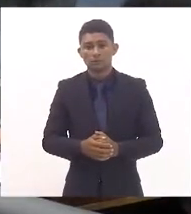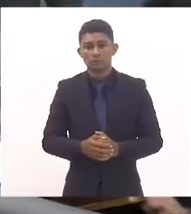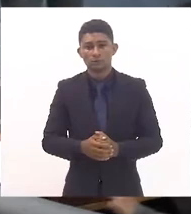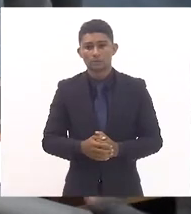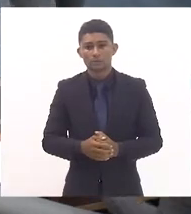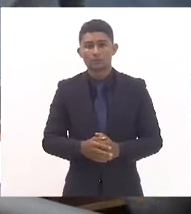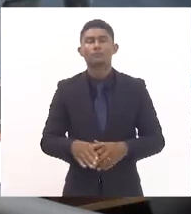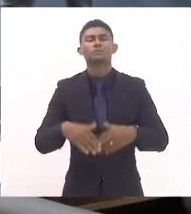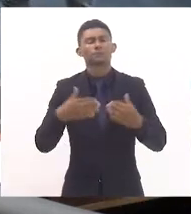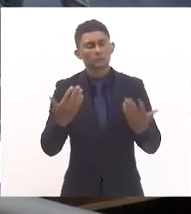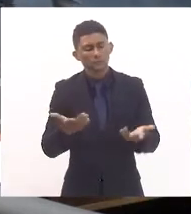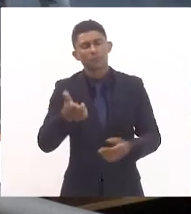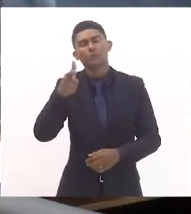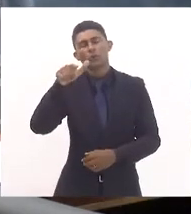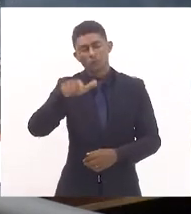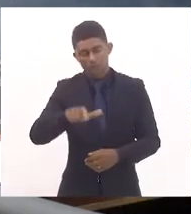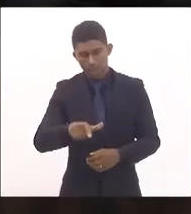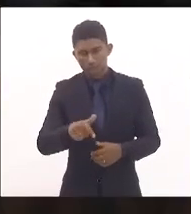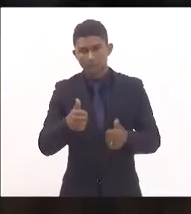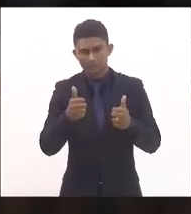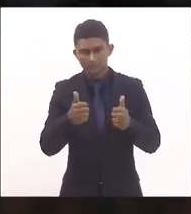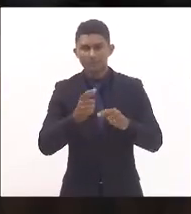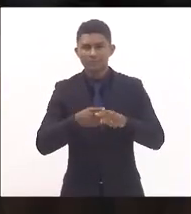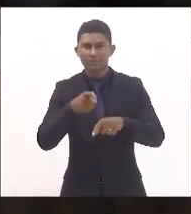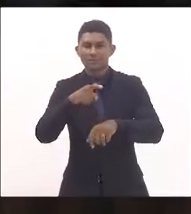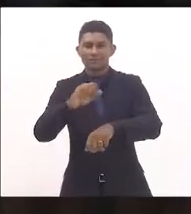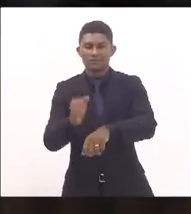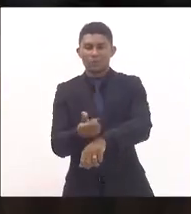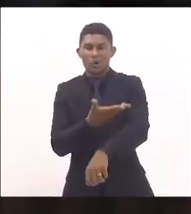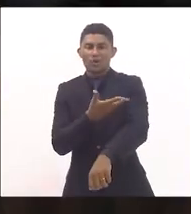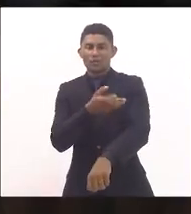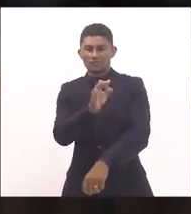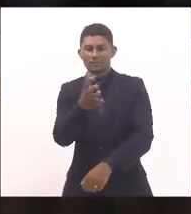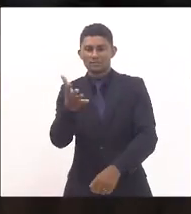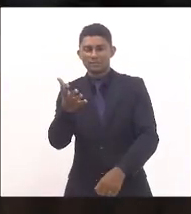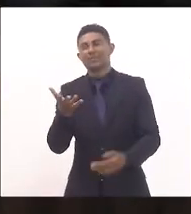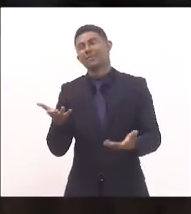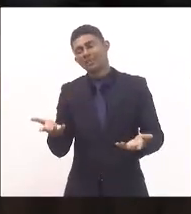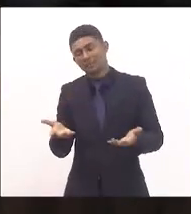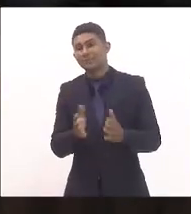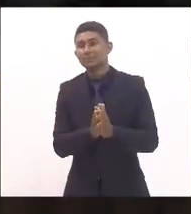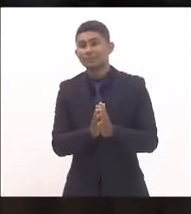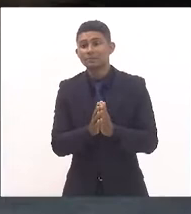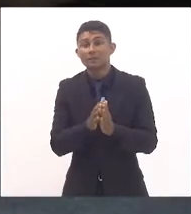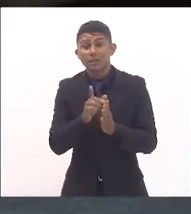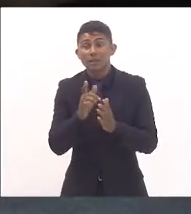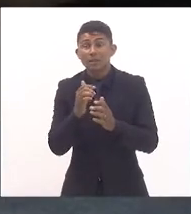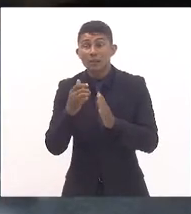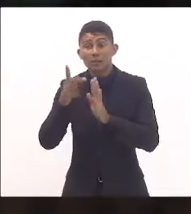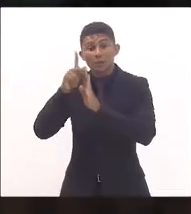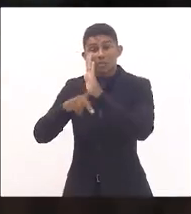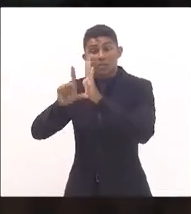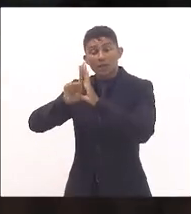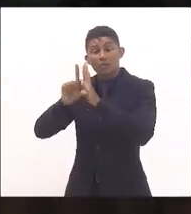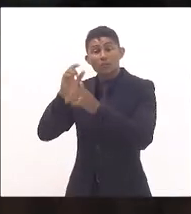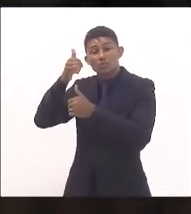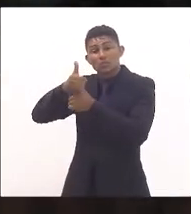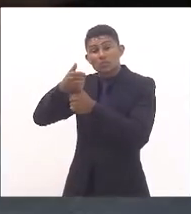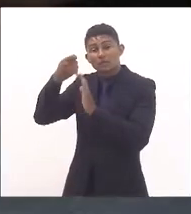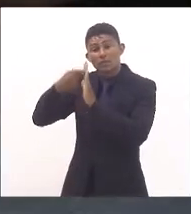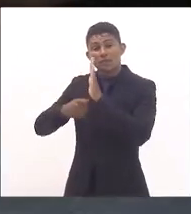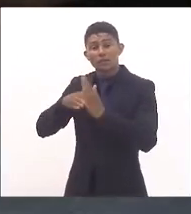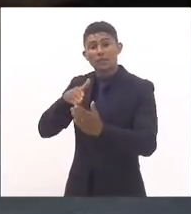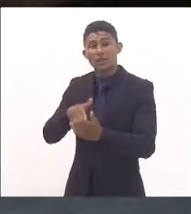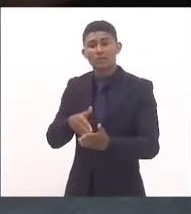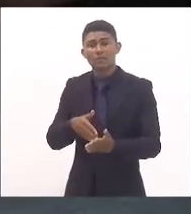Então vamos de novo, que Vossa Excelência... Está emocionado? Não estou, presidente. É substitutivo com forma final. Mas eu pedi. Não, você deu parecer com